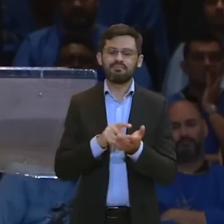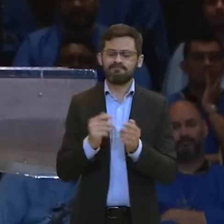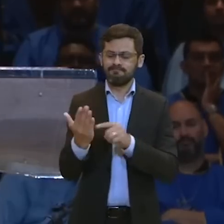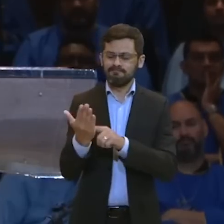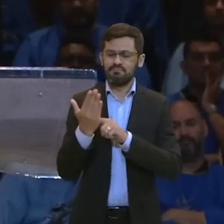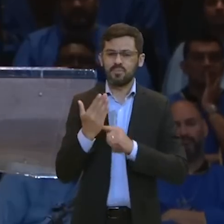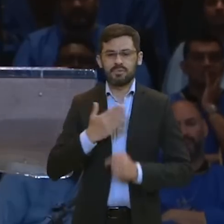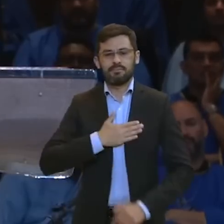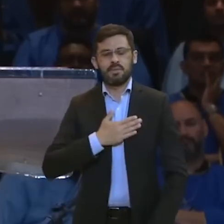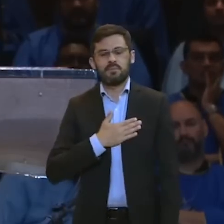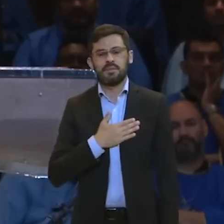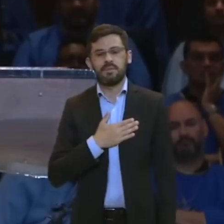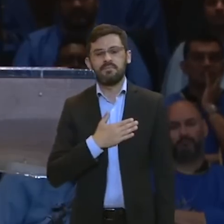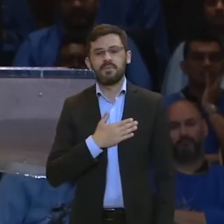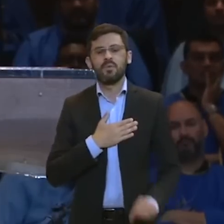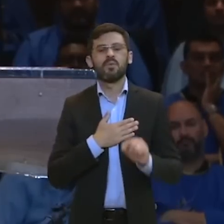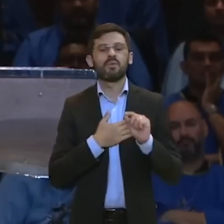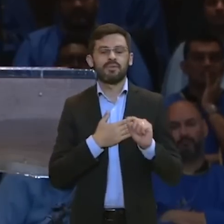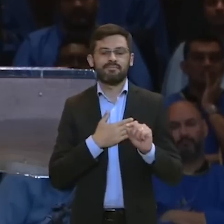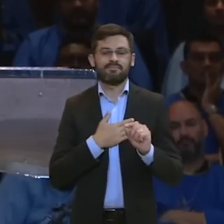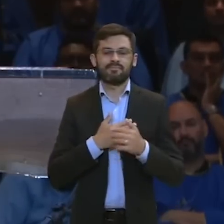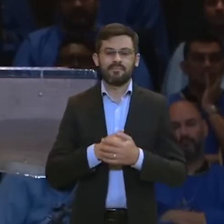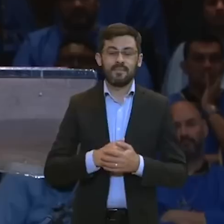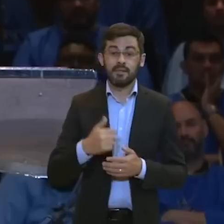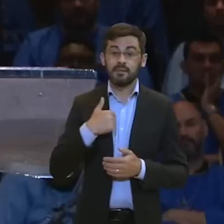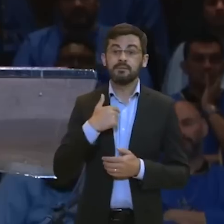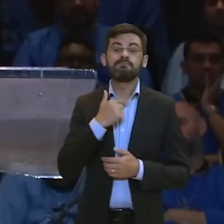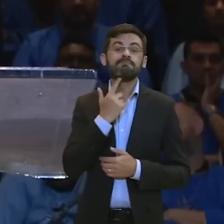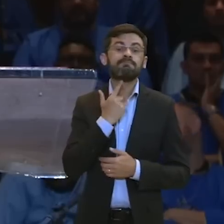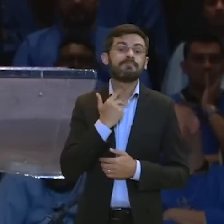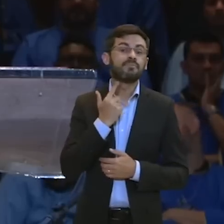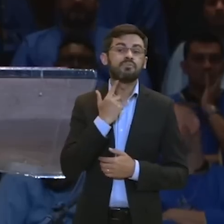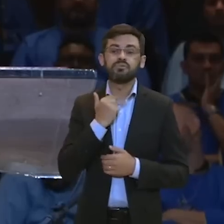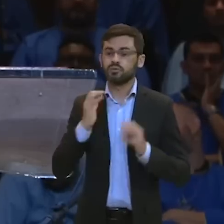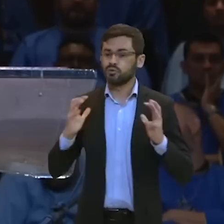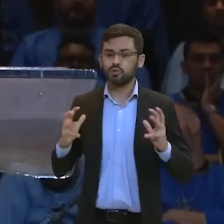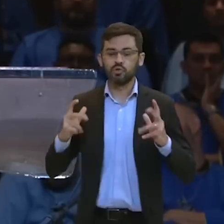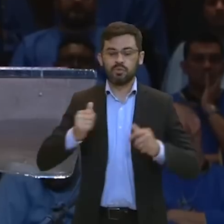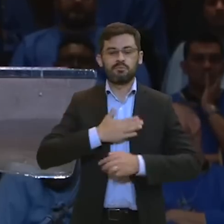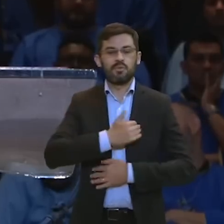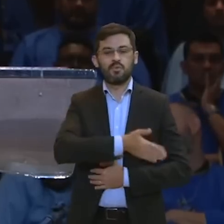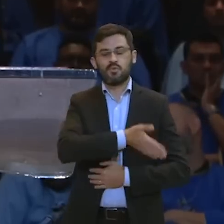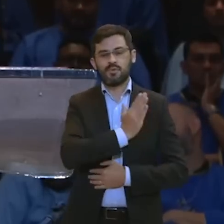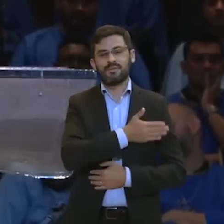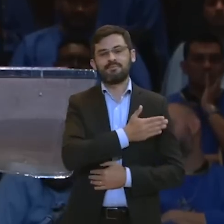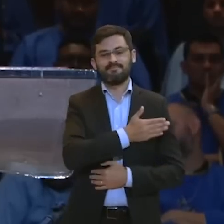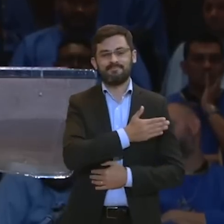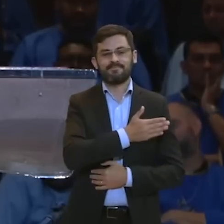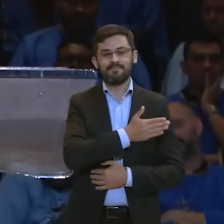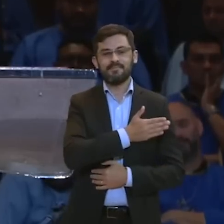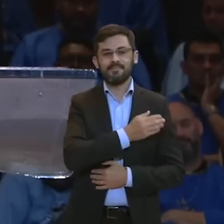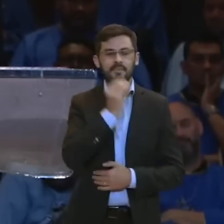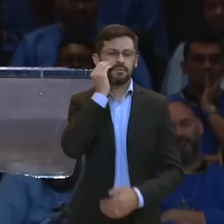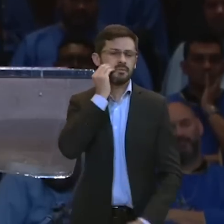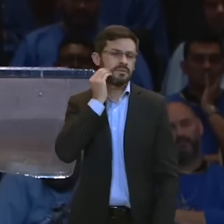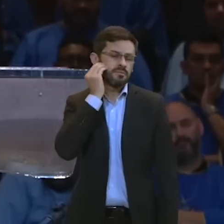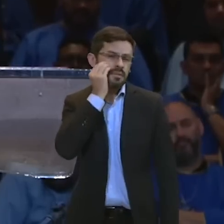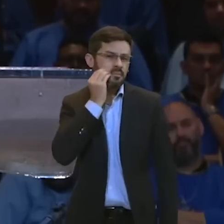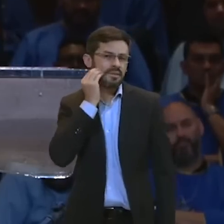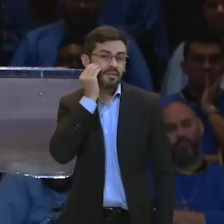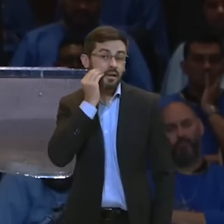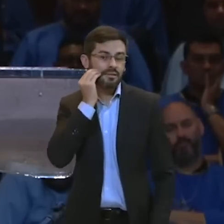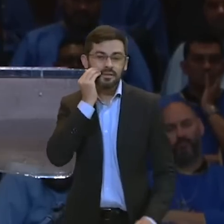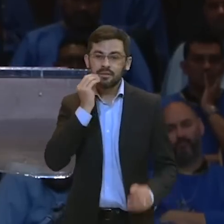mim é que, na verdade, o que eu desejava de todo o meu coração era experimentar